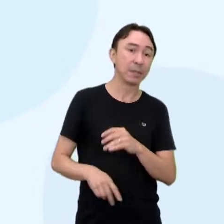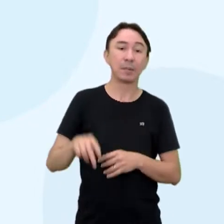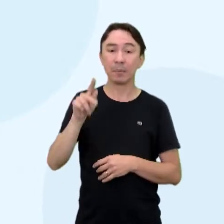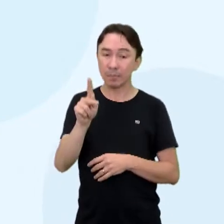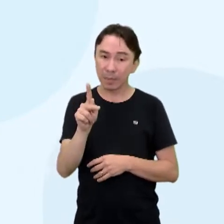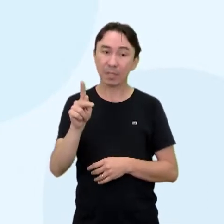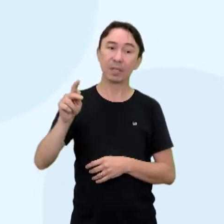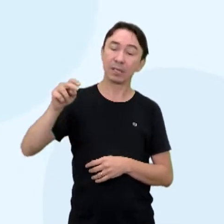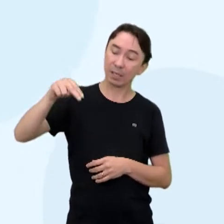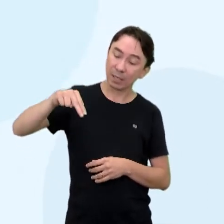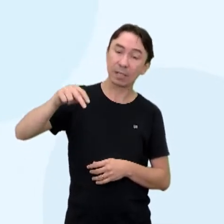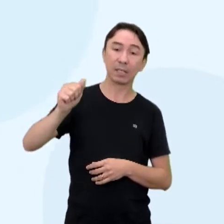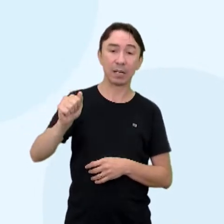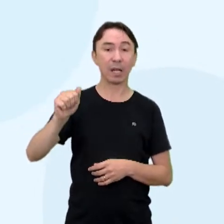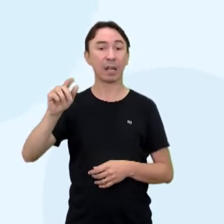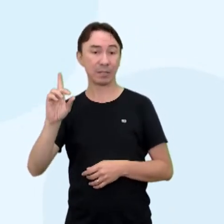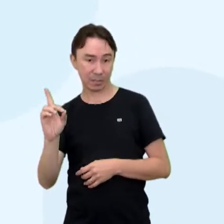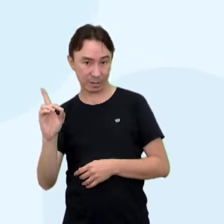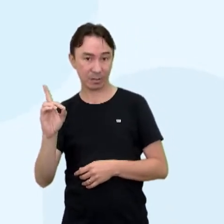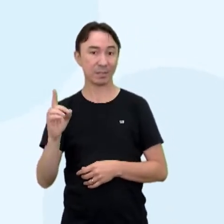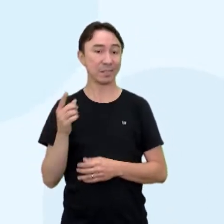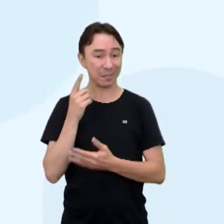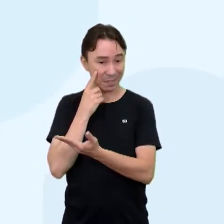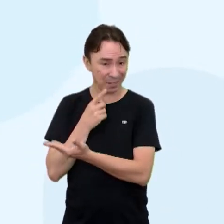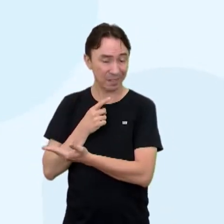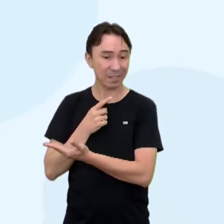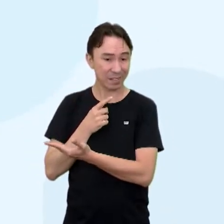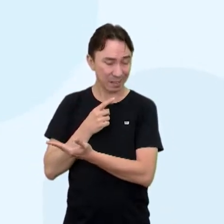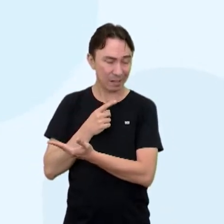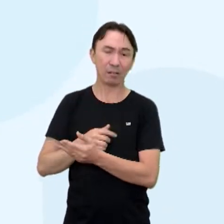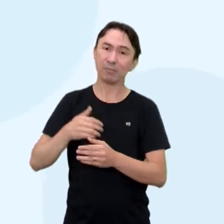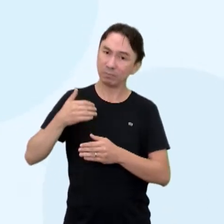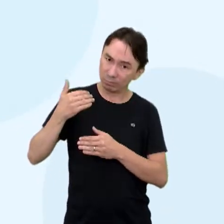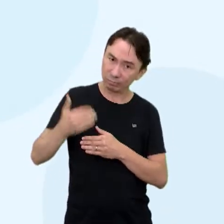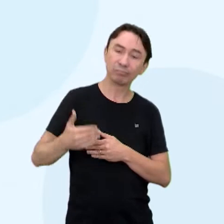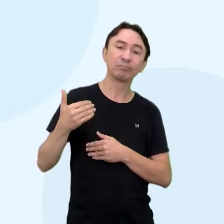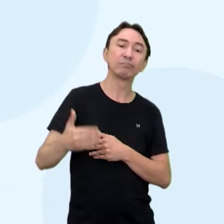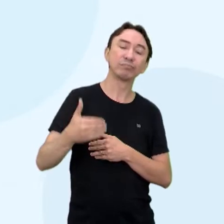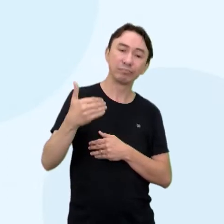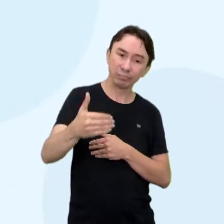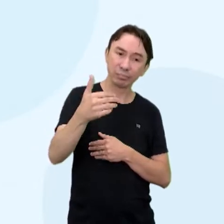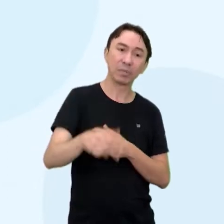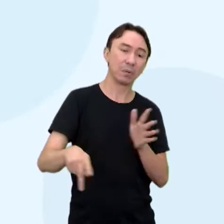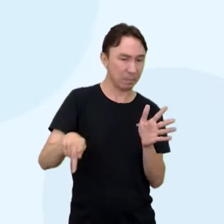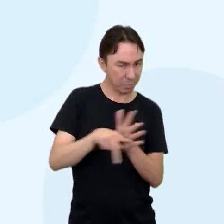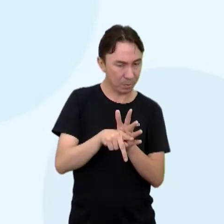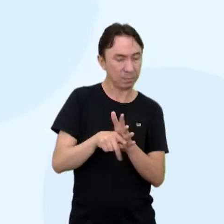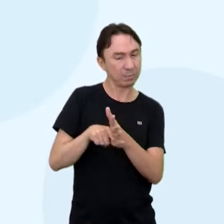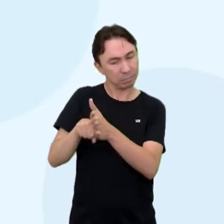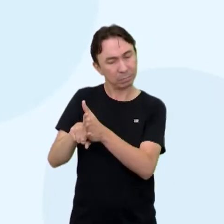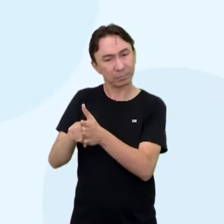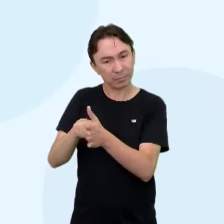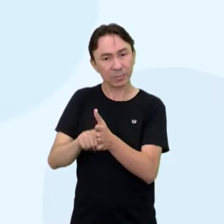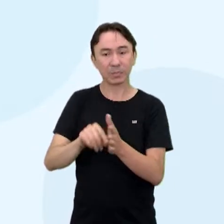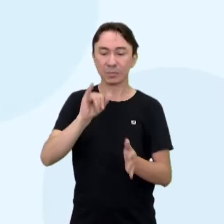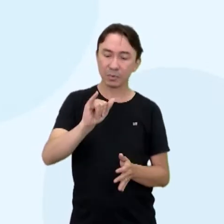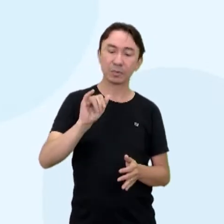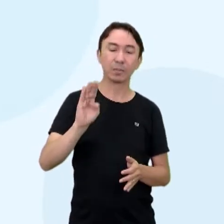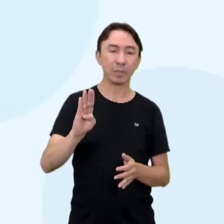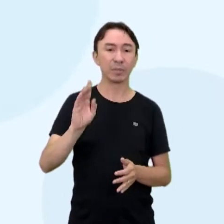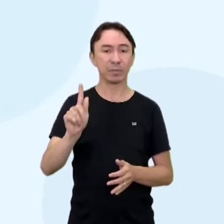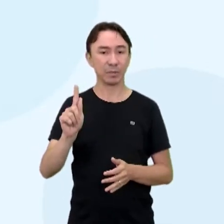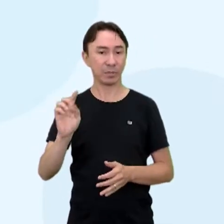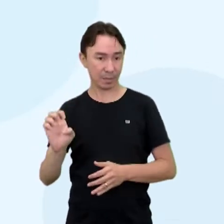é a pesquisa nacional domiciliar que o IBGE faz, né? Então esse PNAD aí é de rendimento